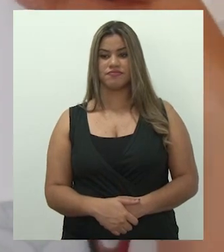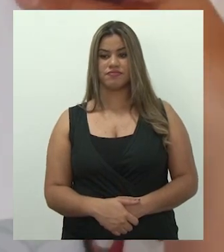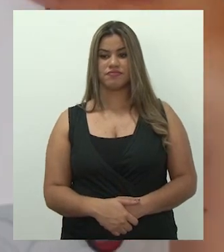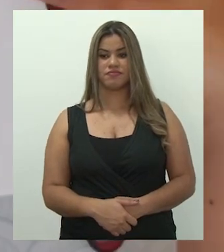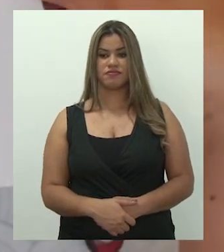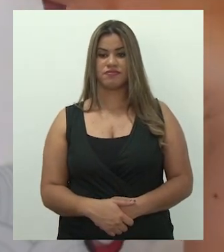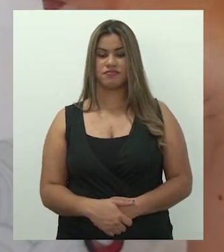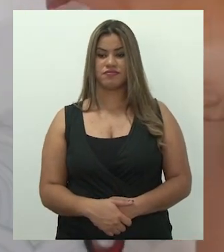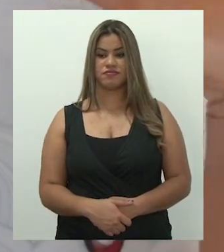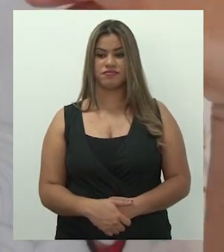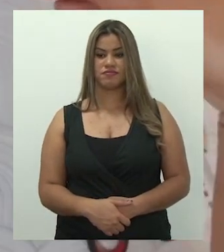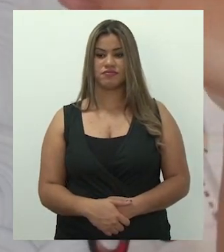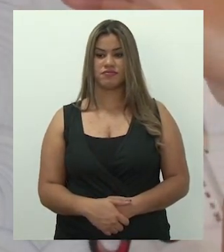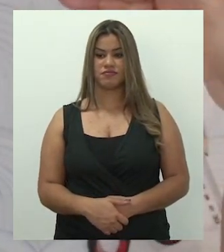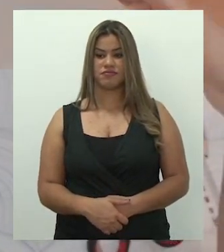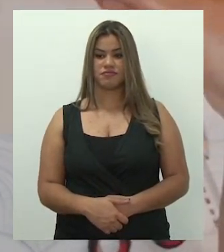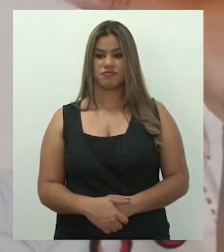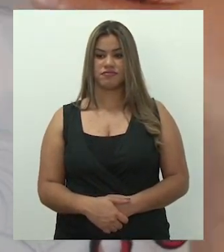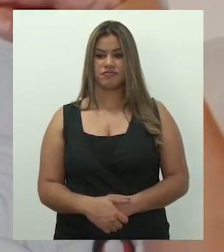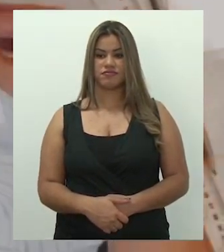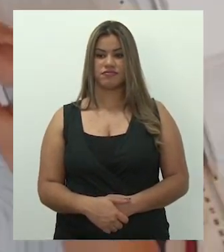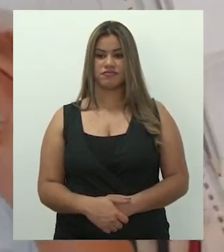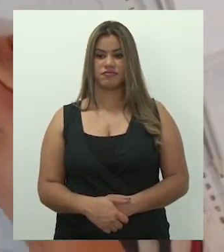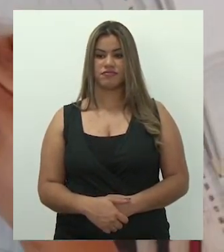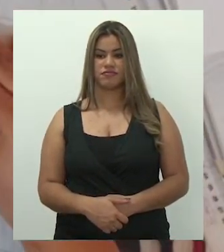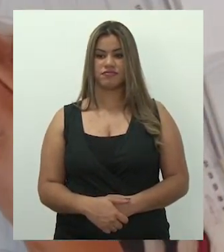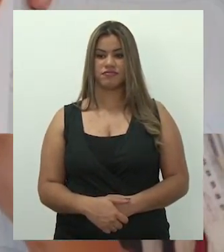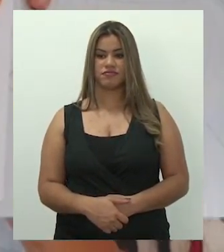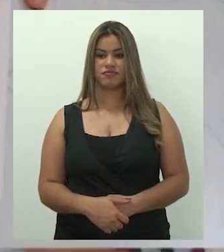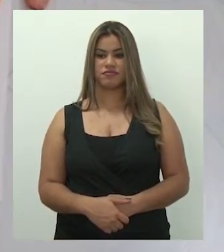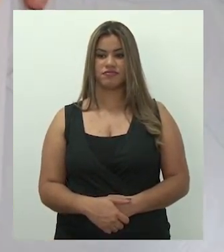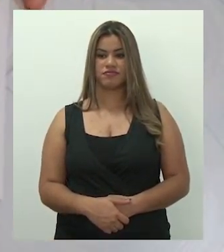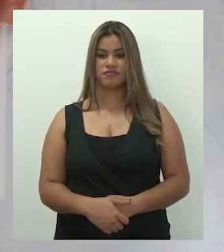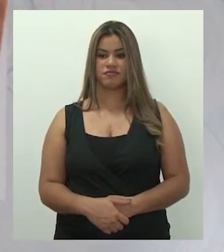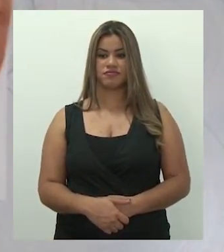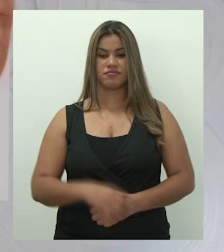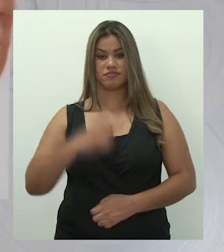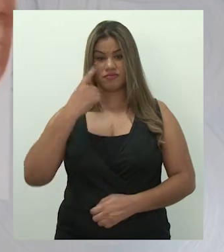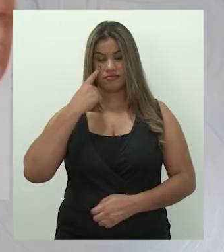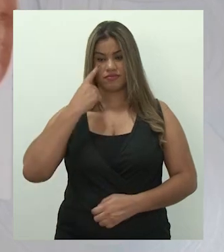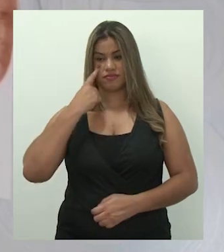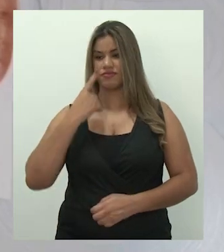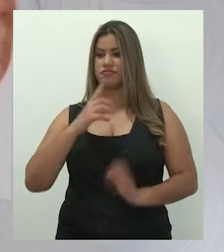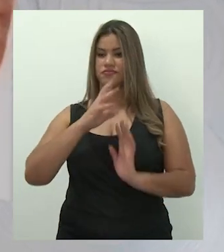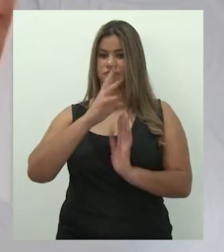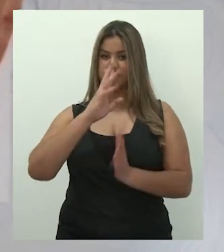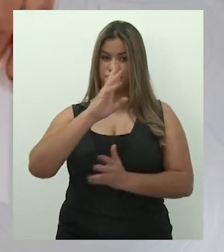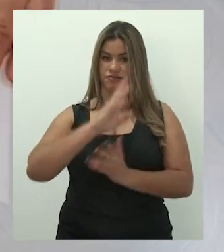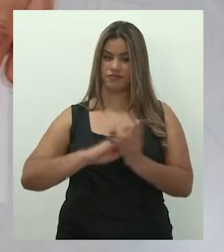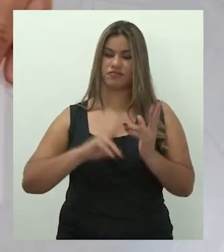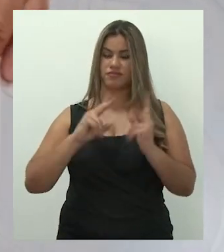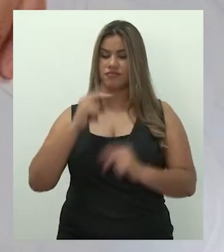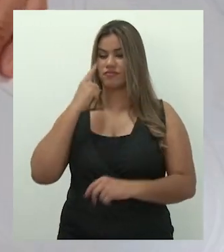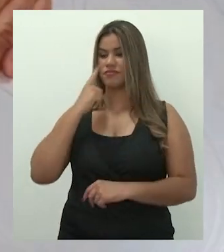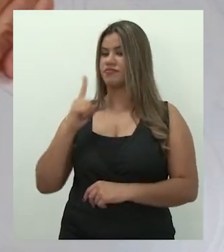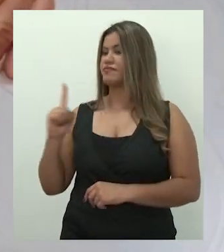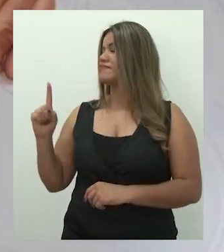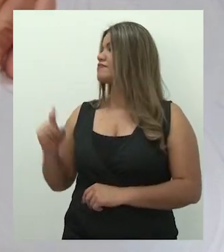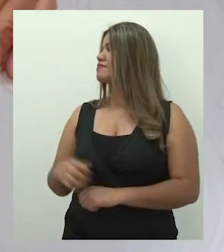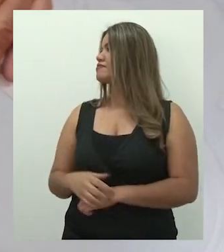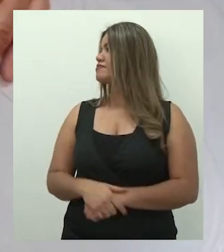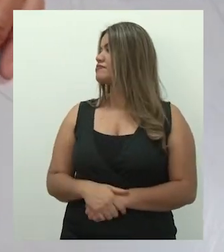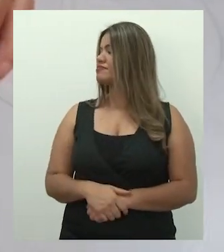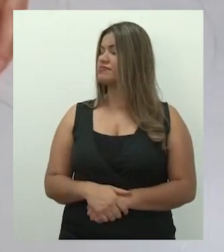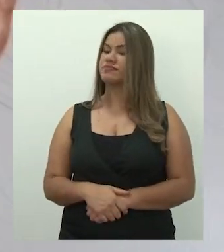Vire sempre ao contrário, né? Com o vinco da dobra do meio voltado para cima. Aí comece